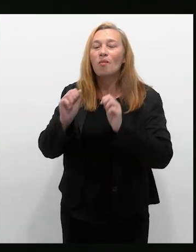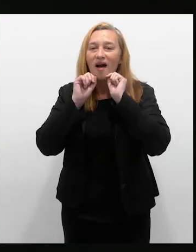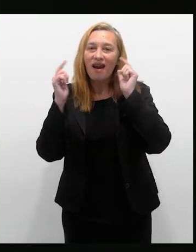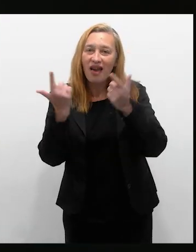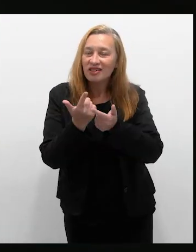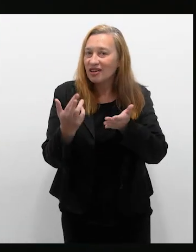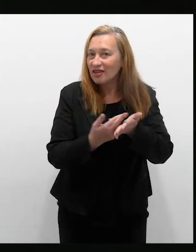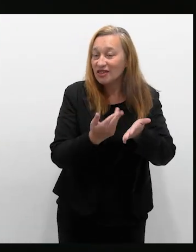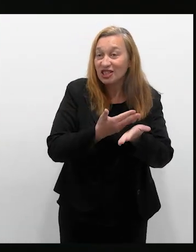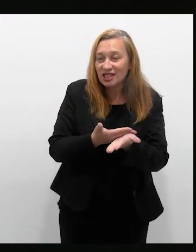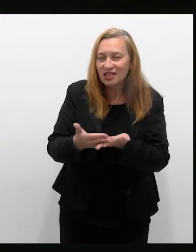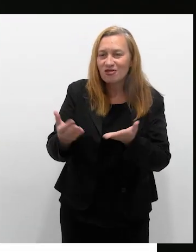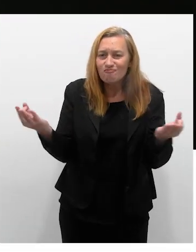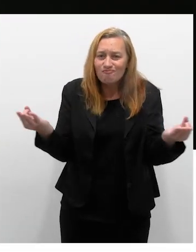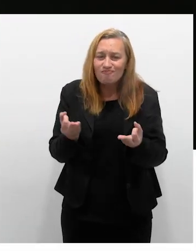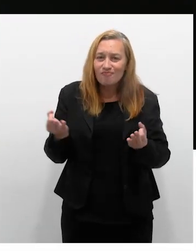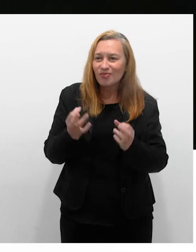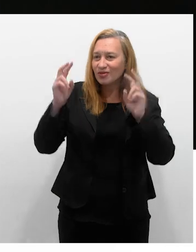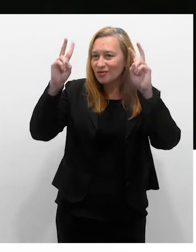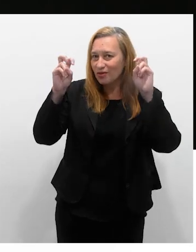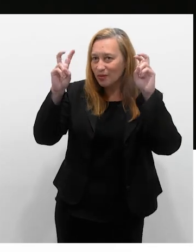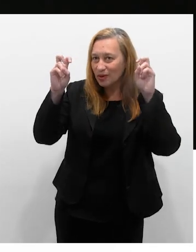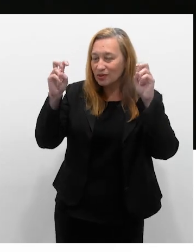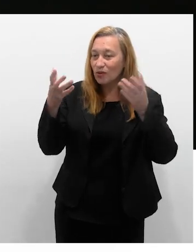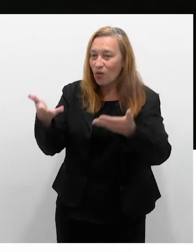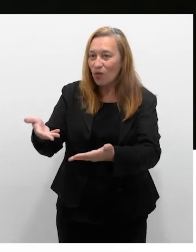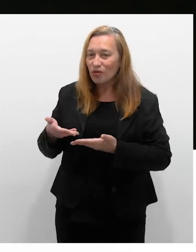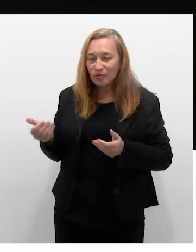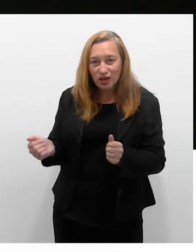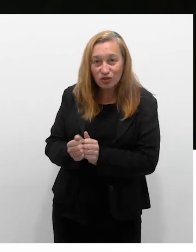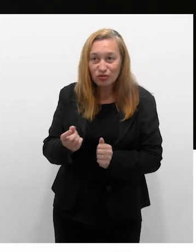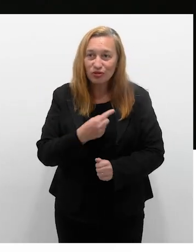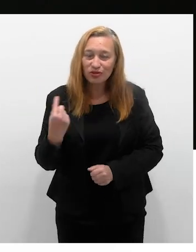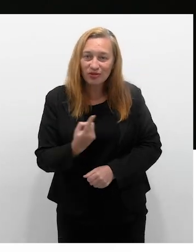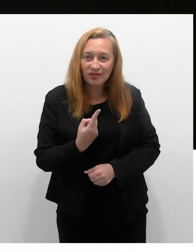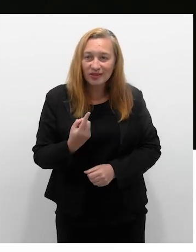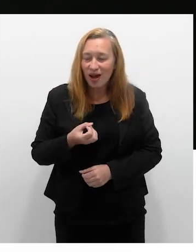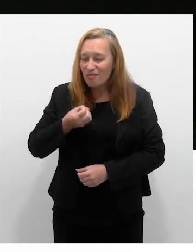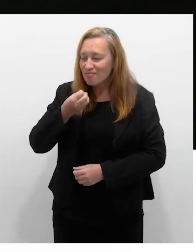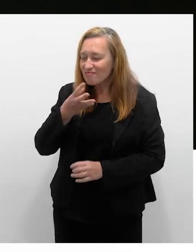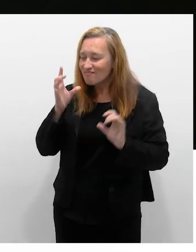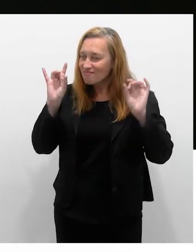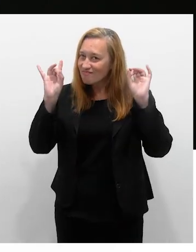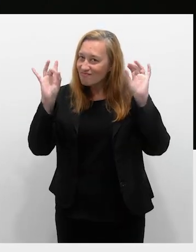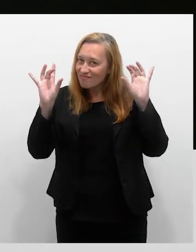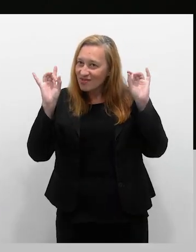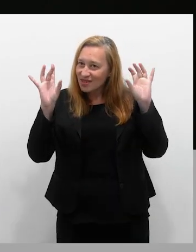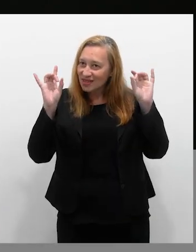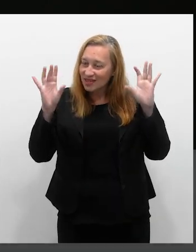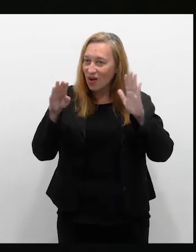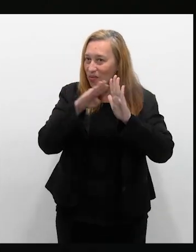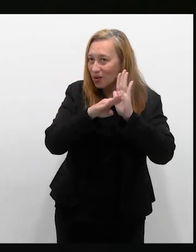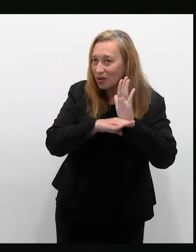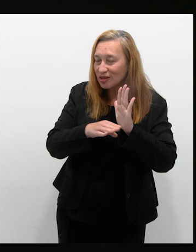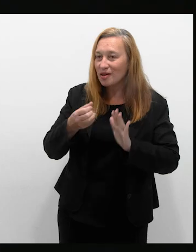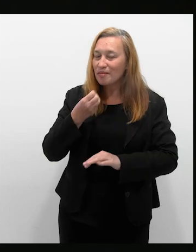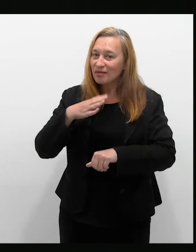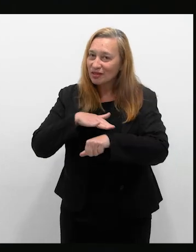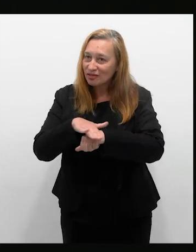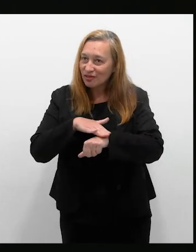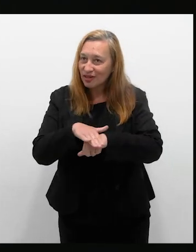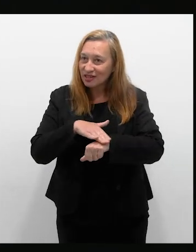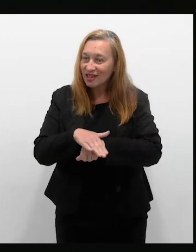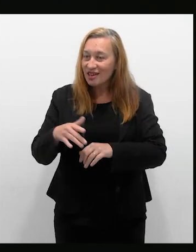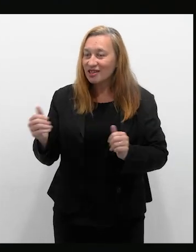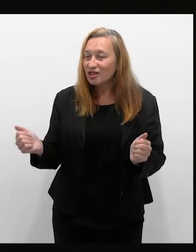um Alerj Revista começando com ótimos assuntos e eu te convido a ficar conosco porque o programa está especial. Sejam muito bem-vindos à nossa